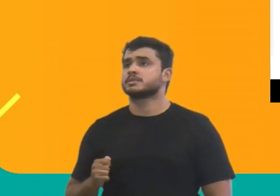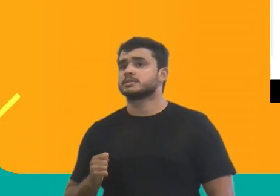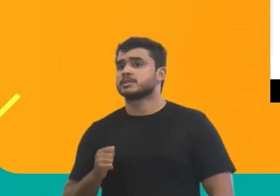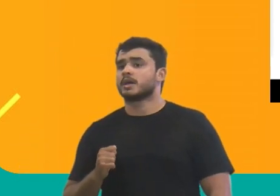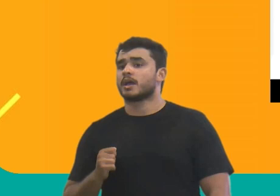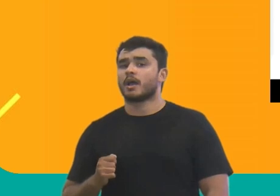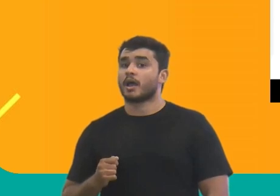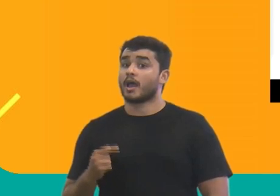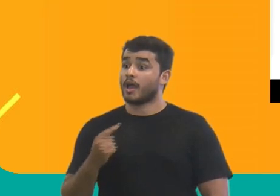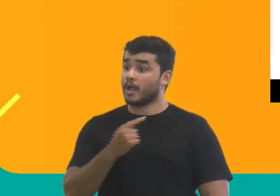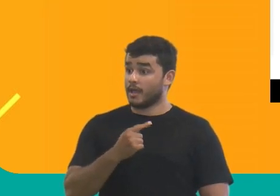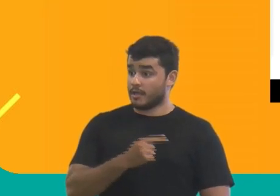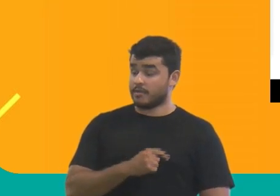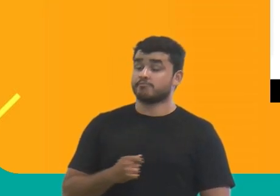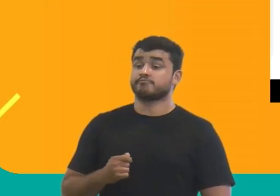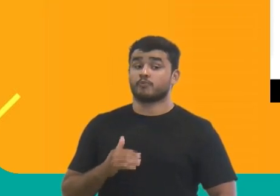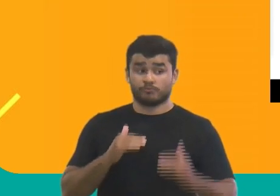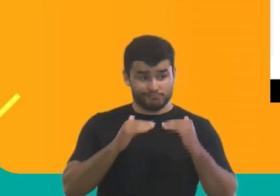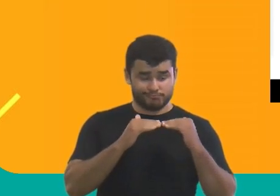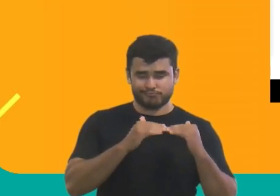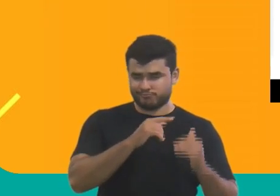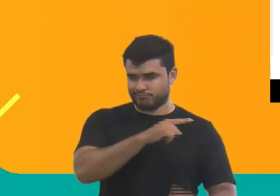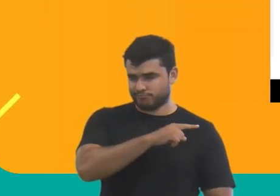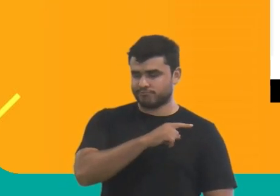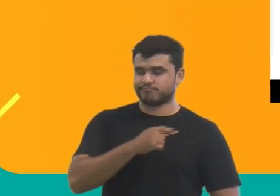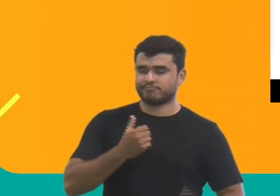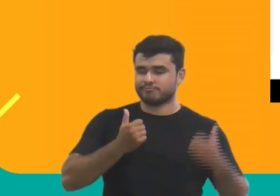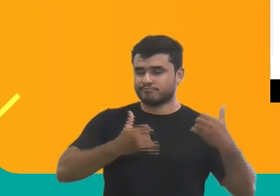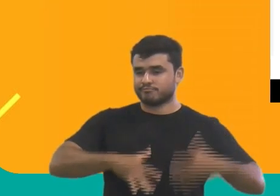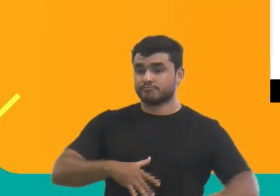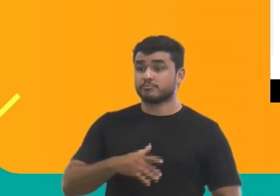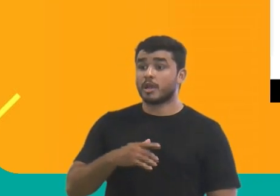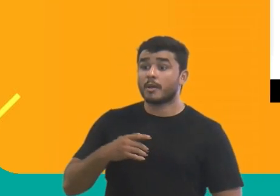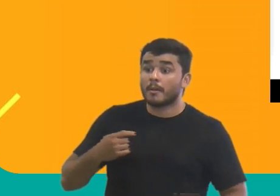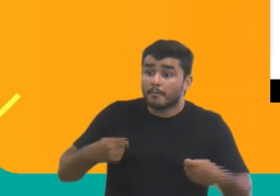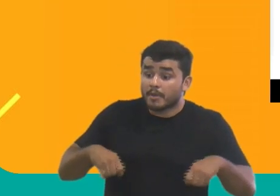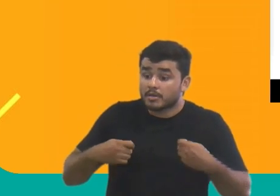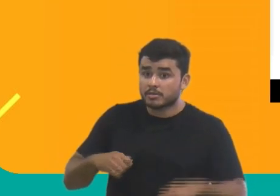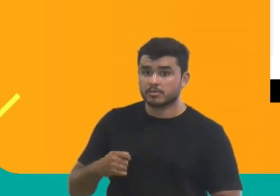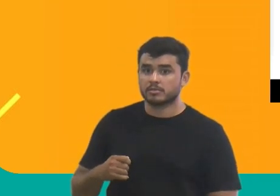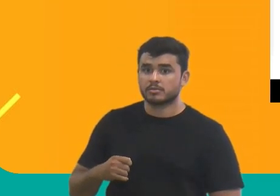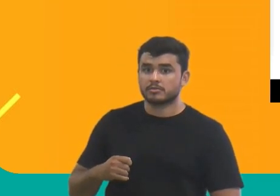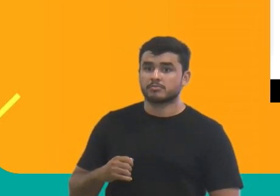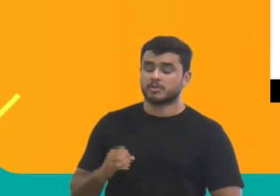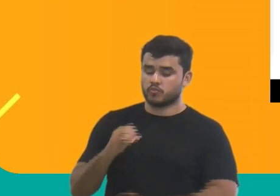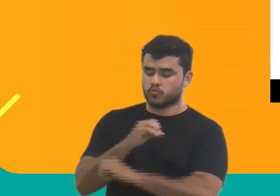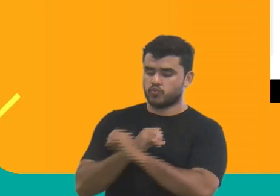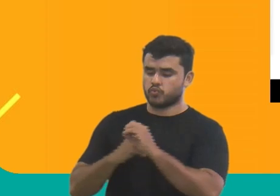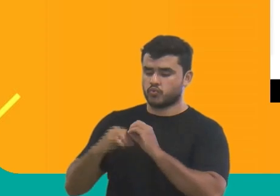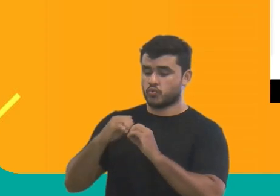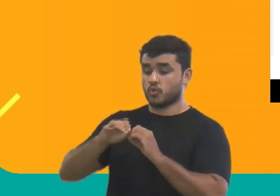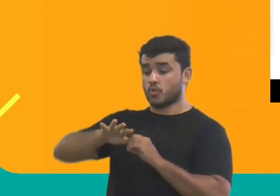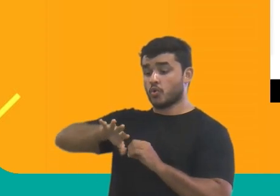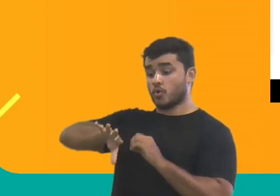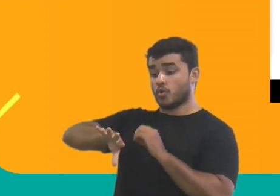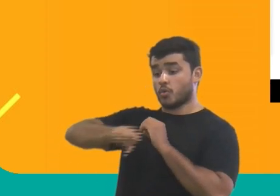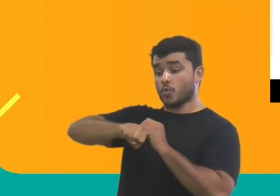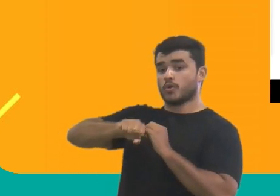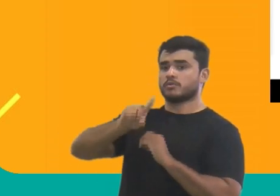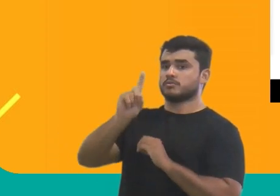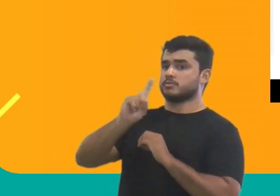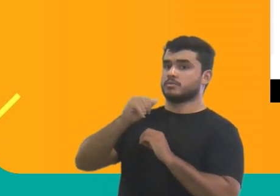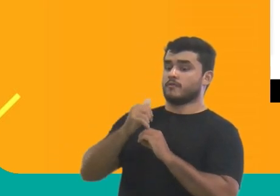a Catarina está falando, eu preciso entender como é que é o meio fora da célula. A gente está falando da